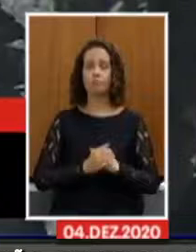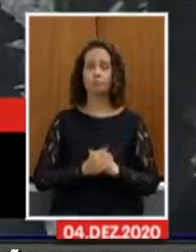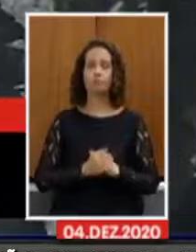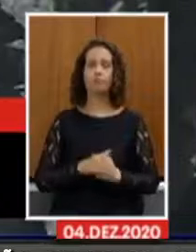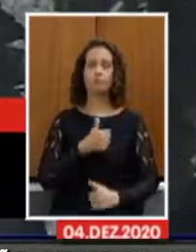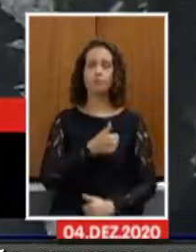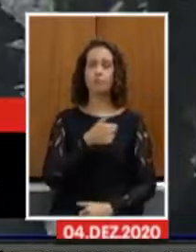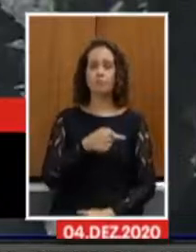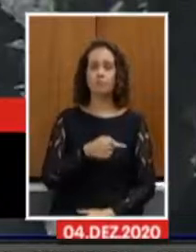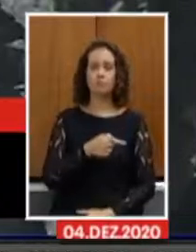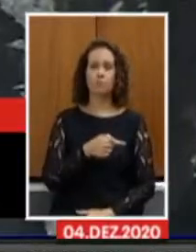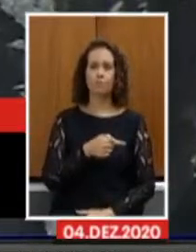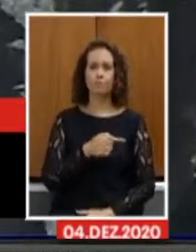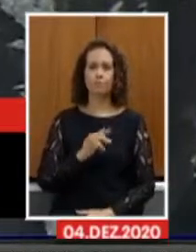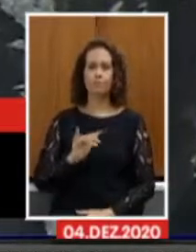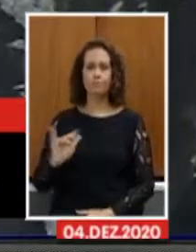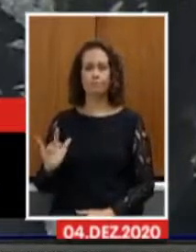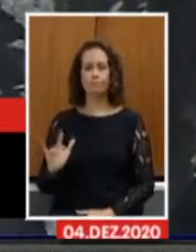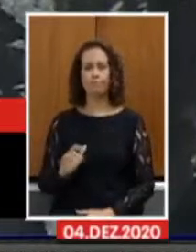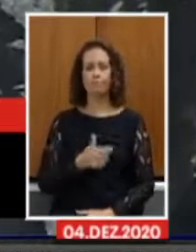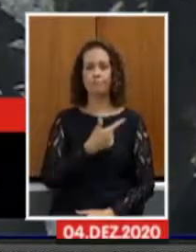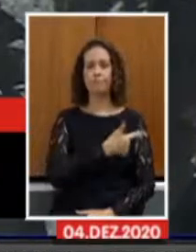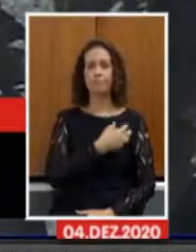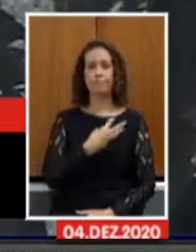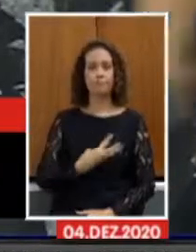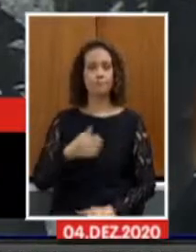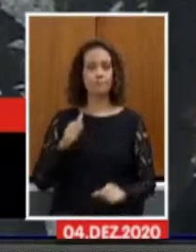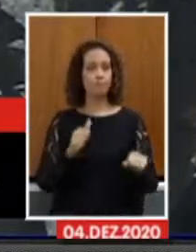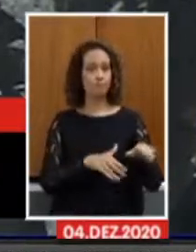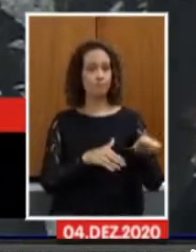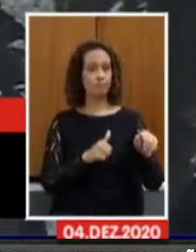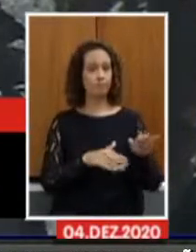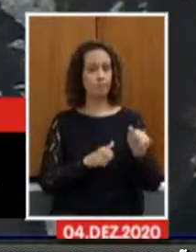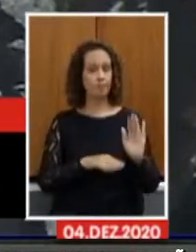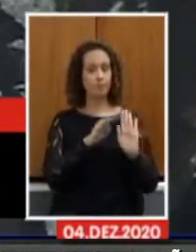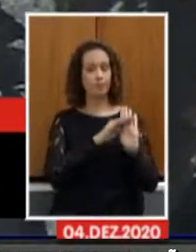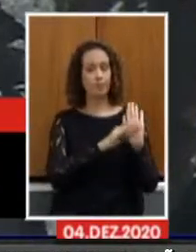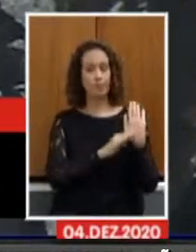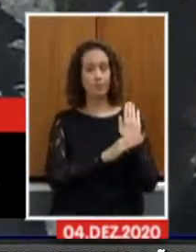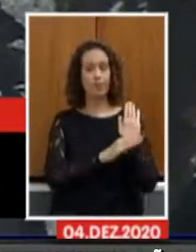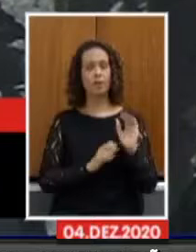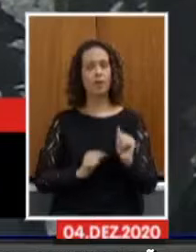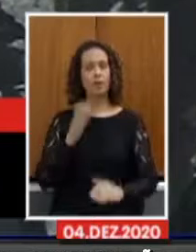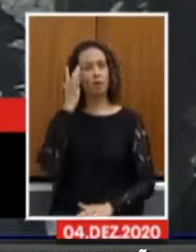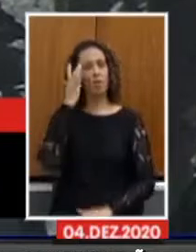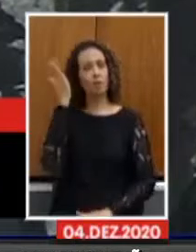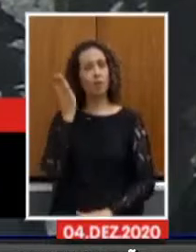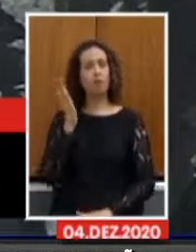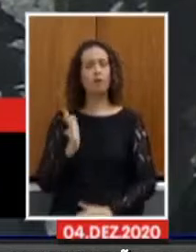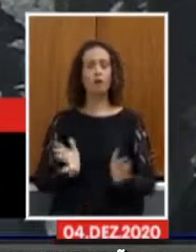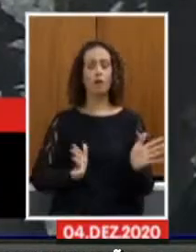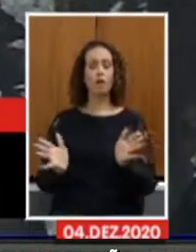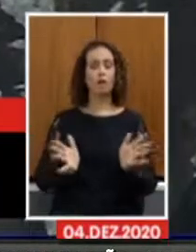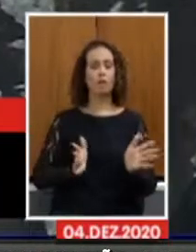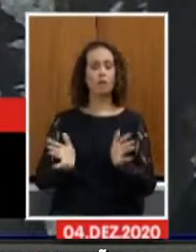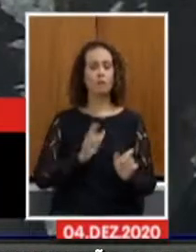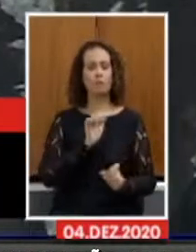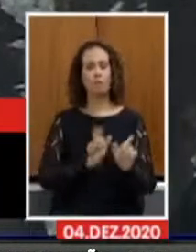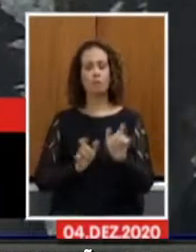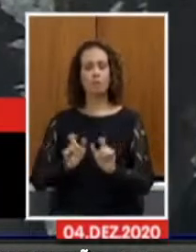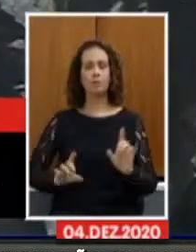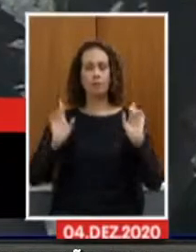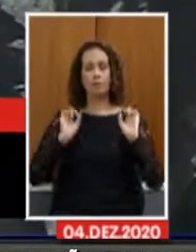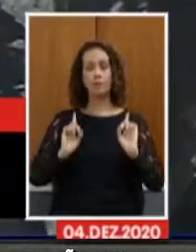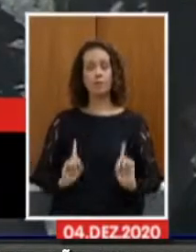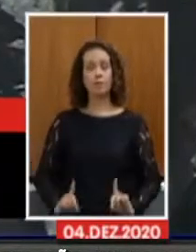17.785, de 23 de setembro de 2008, que estabelece as diretrizes para facilitar o acesso de pessoas com deficiência ou com dificuldades de locomoção